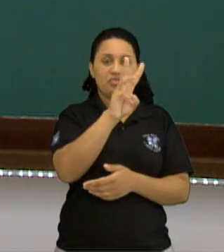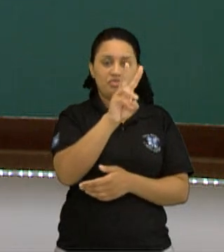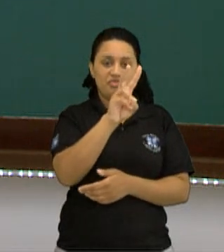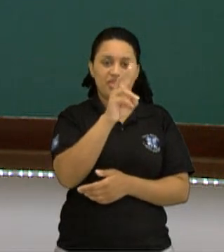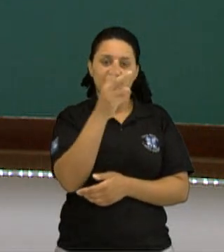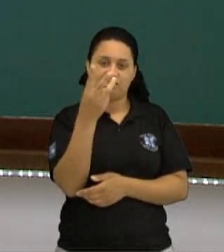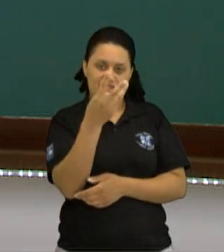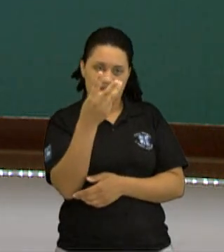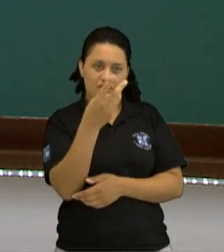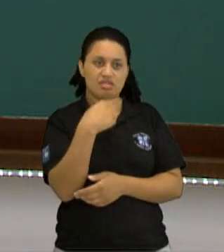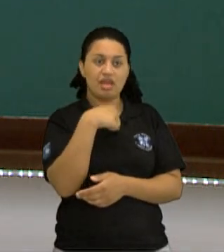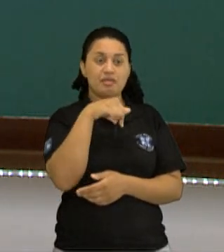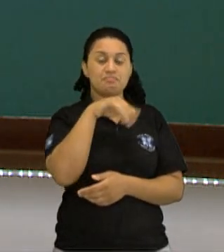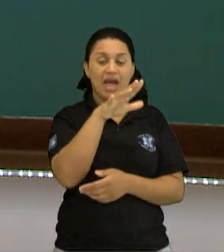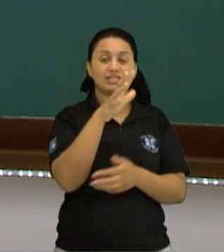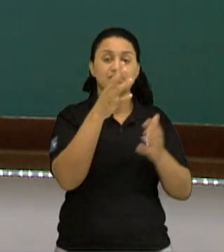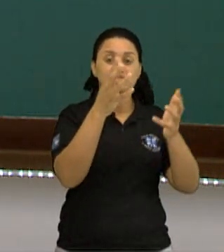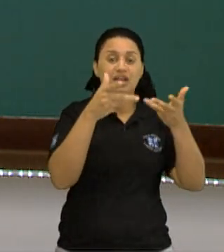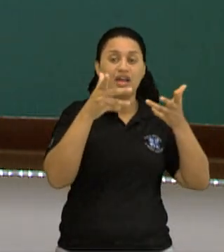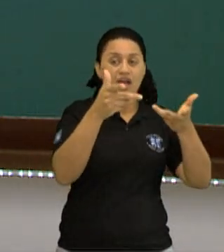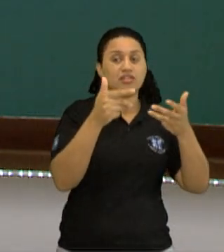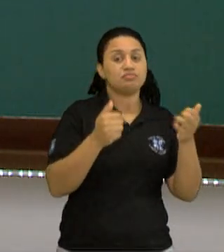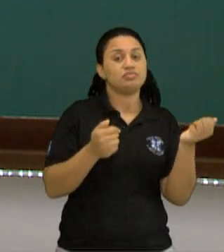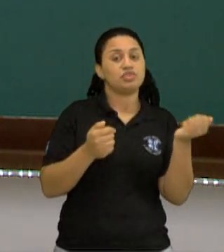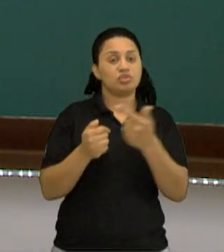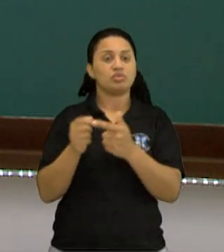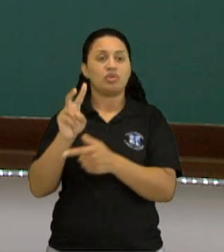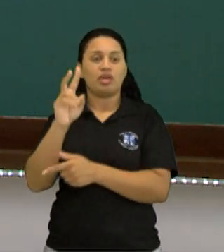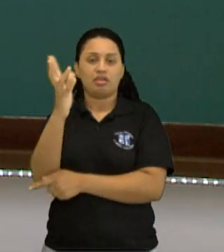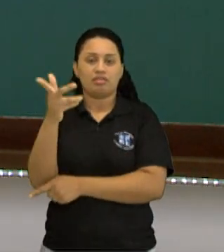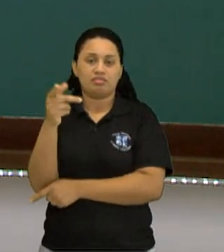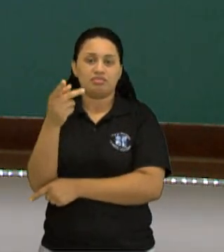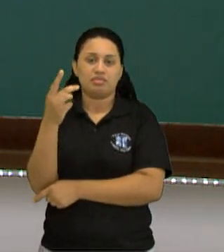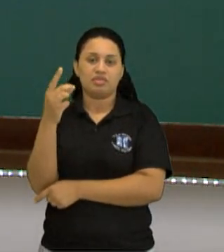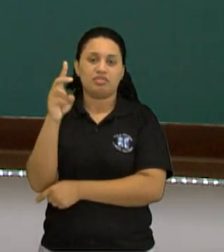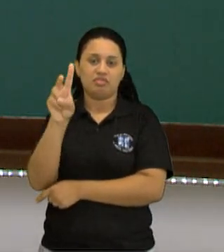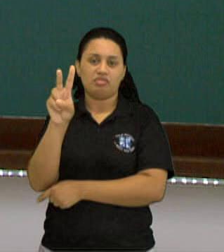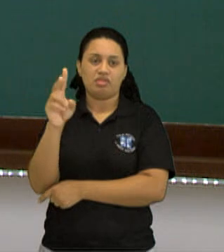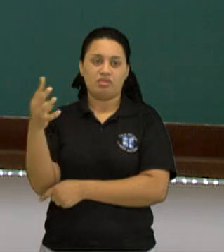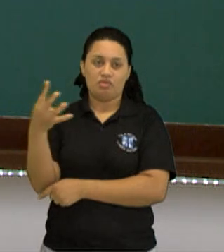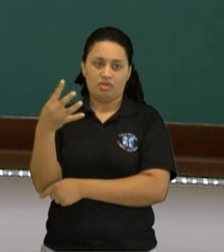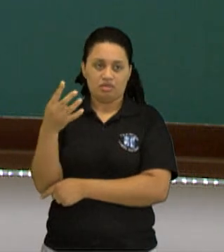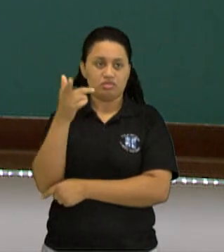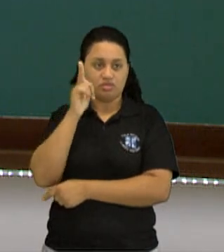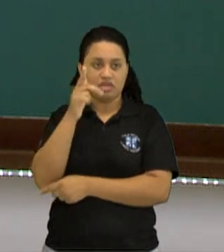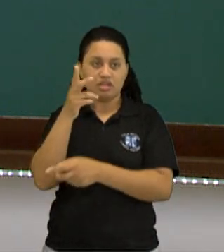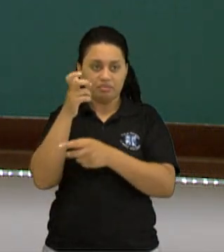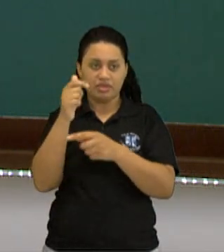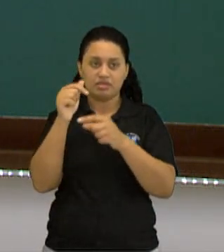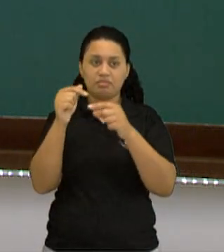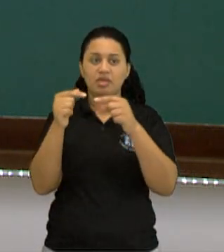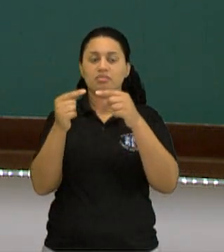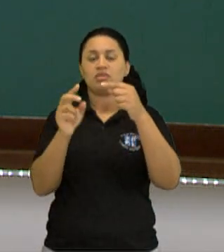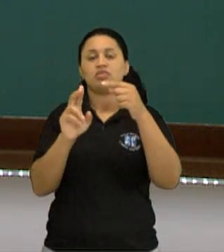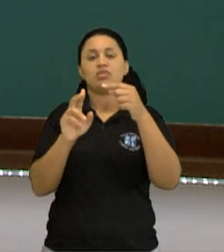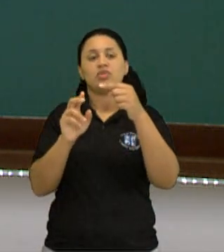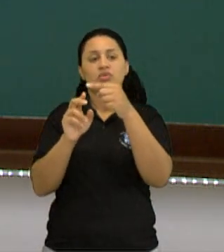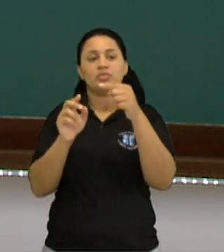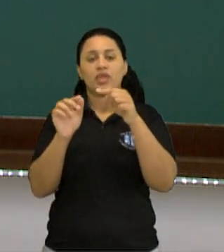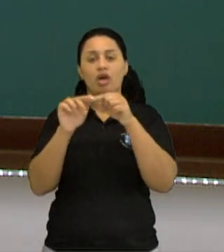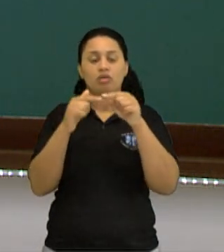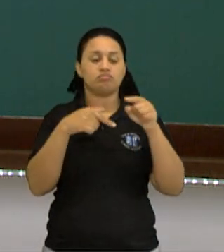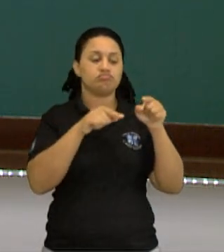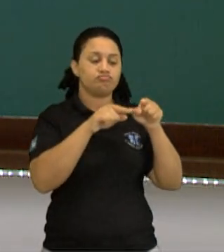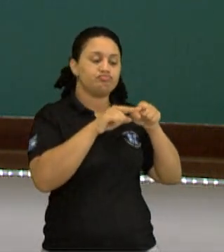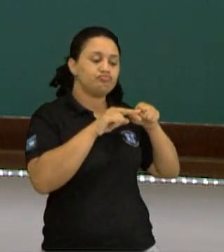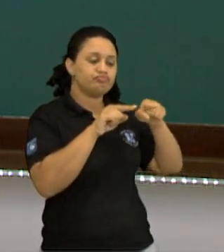é maior que essa velocidade do V4. Você percebe, inclusive, pelo tamanho do vetor velocidade. Você percebe que a velocidade aqui